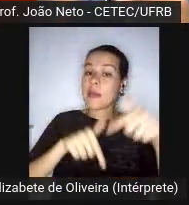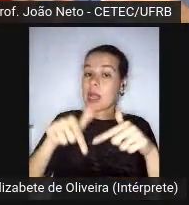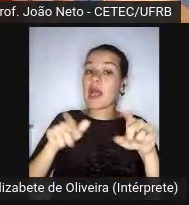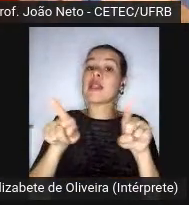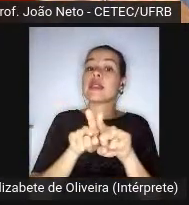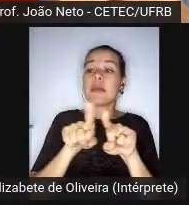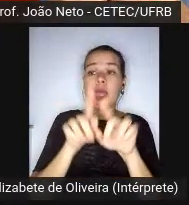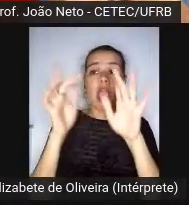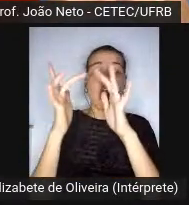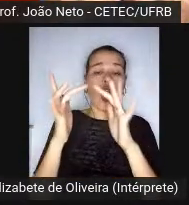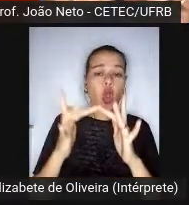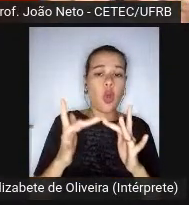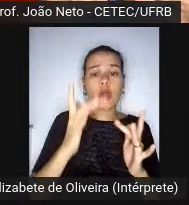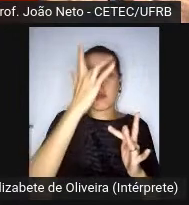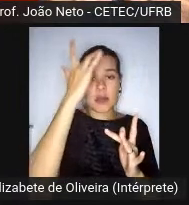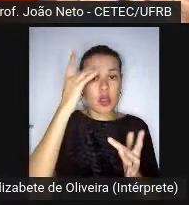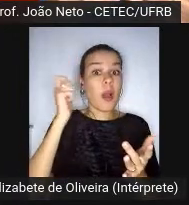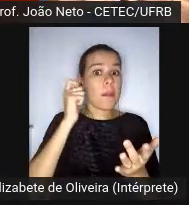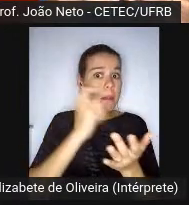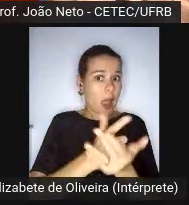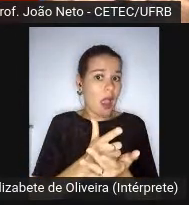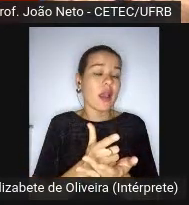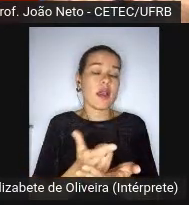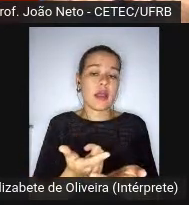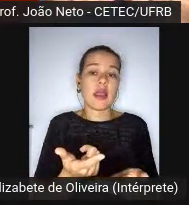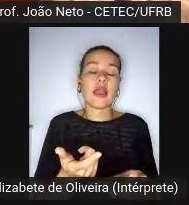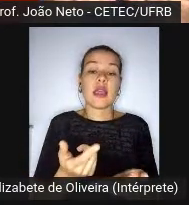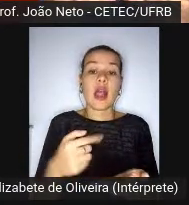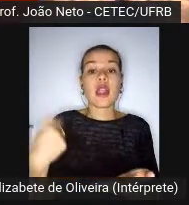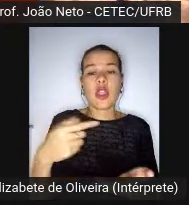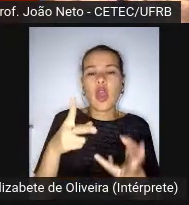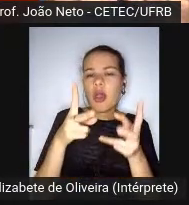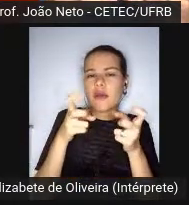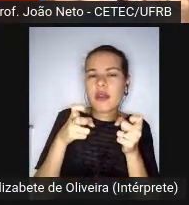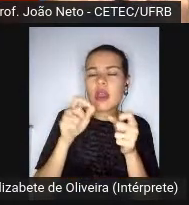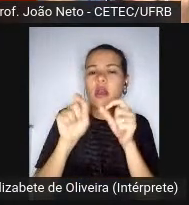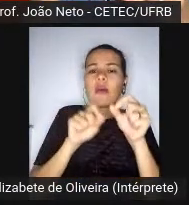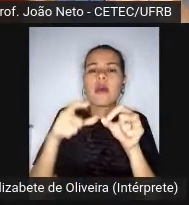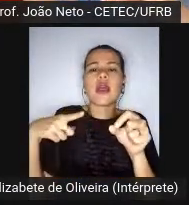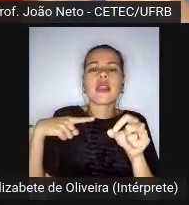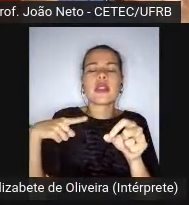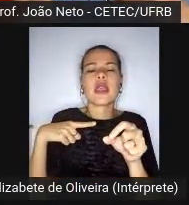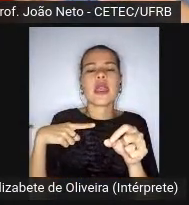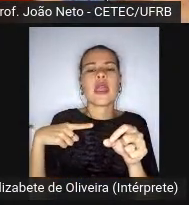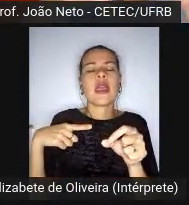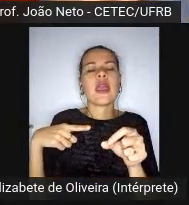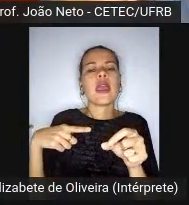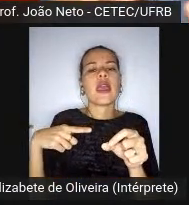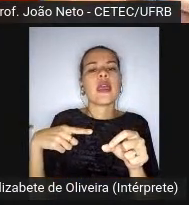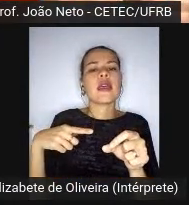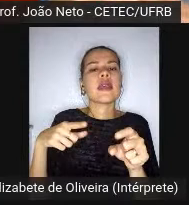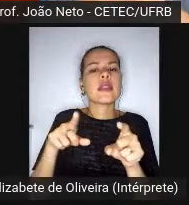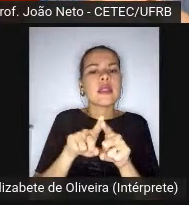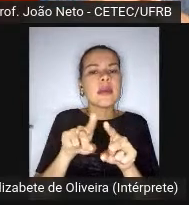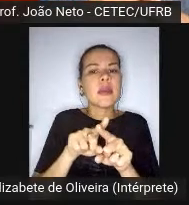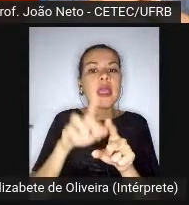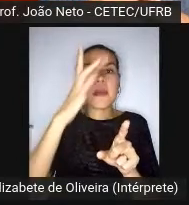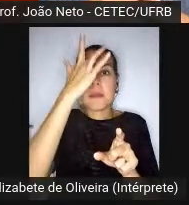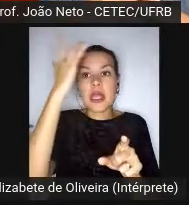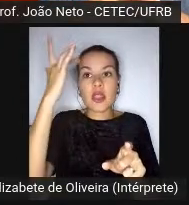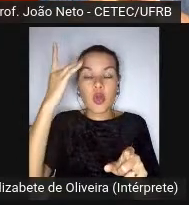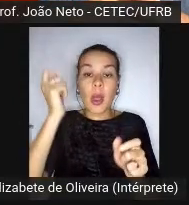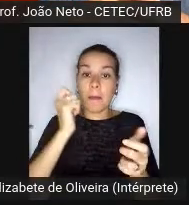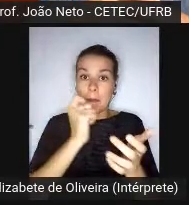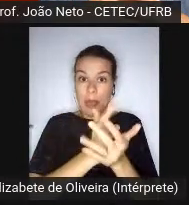e facilita também porque a gente observa que nós temos aí as revisões que os clientes podem a